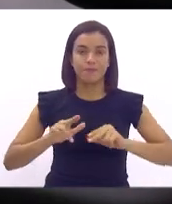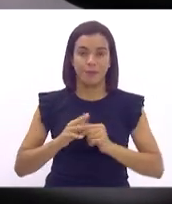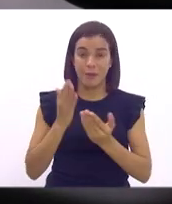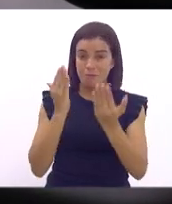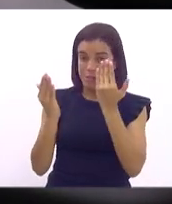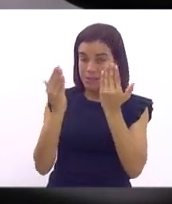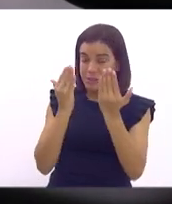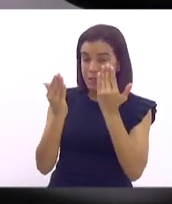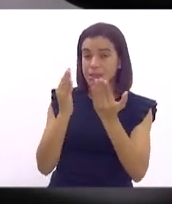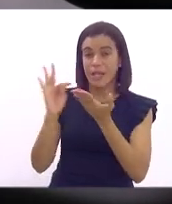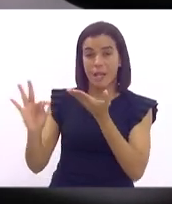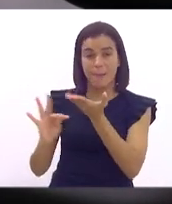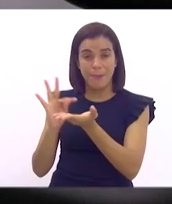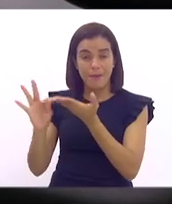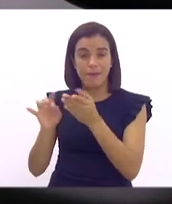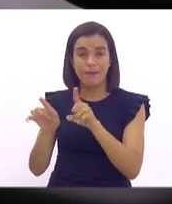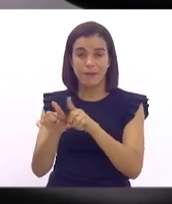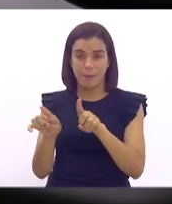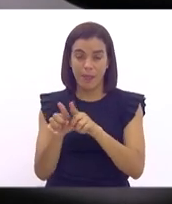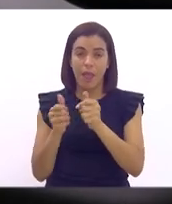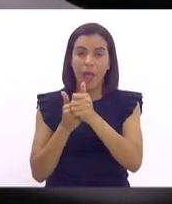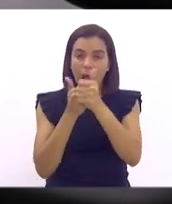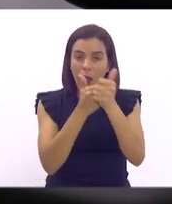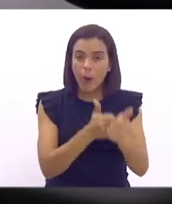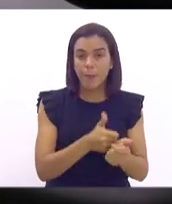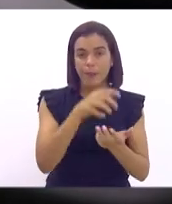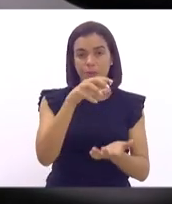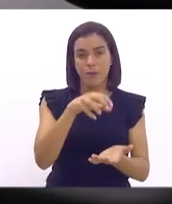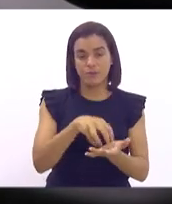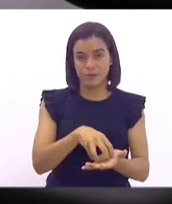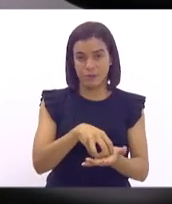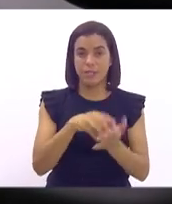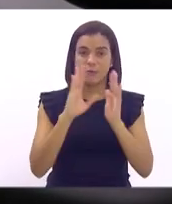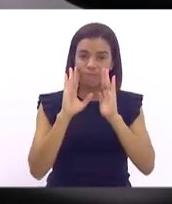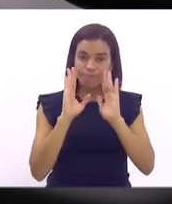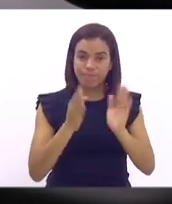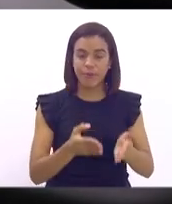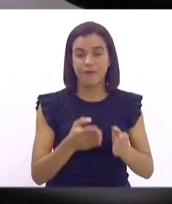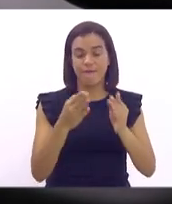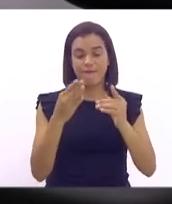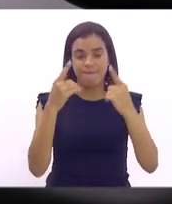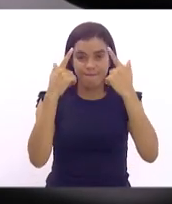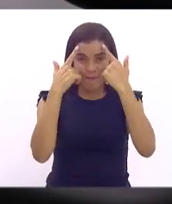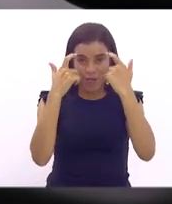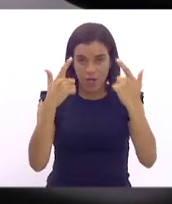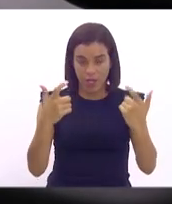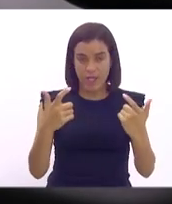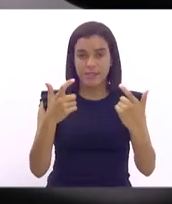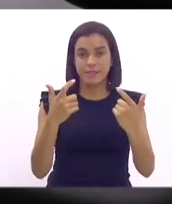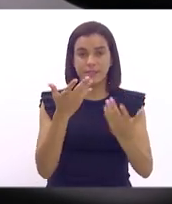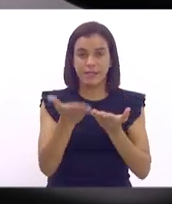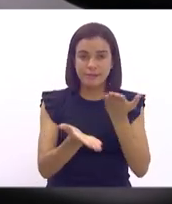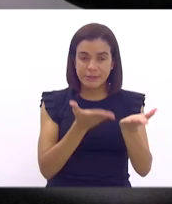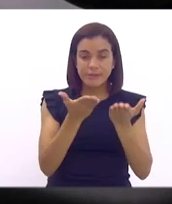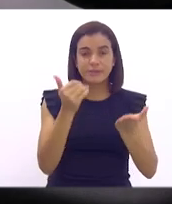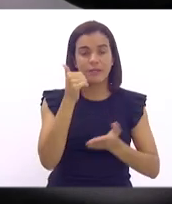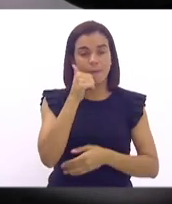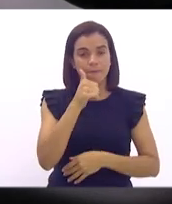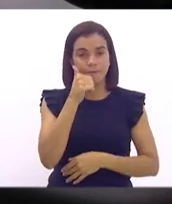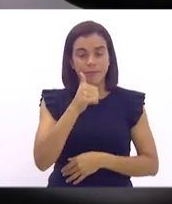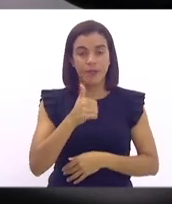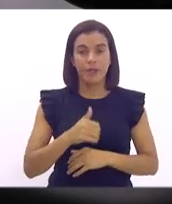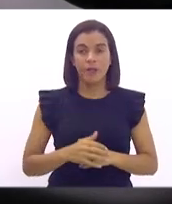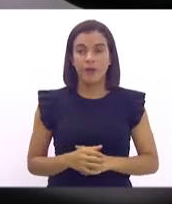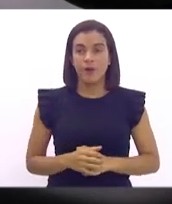psicoterapia, acompanhamento pelos centros especializados de violência, de atendimento à mulher. E aí a sua